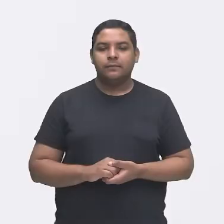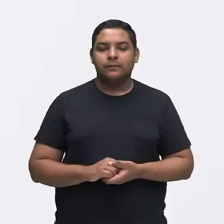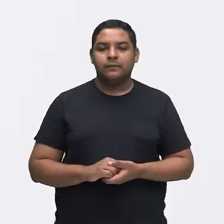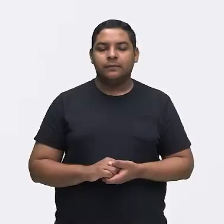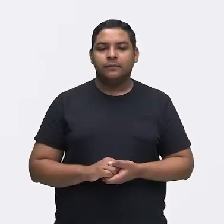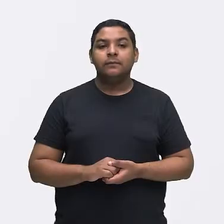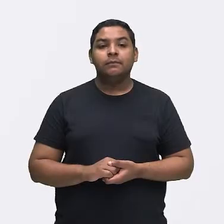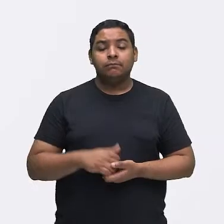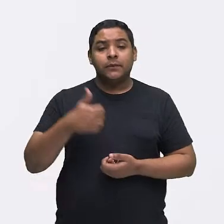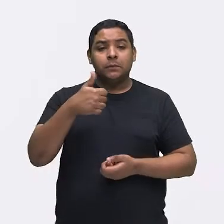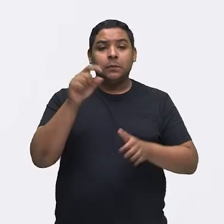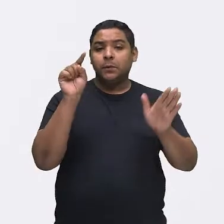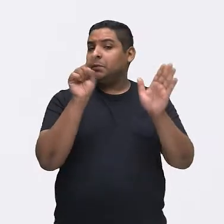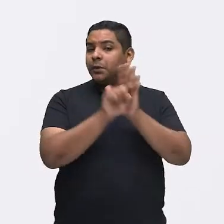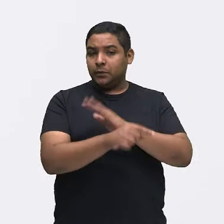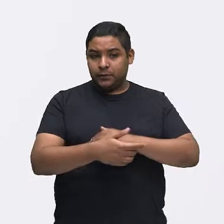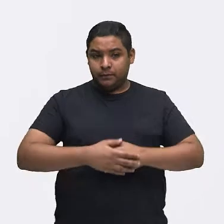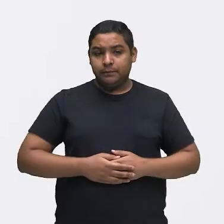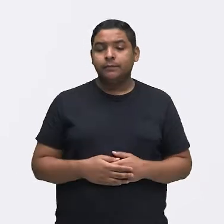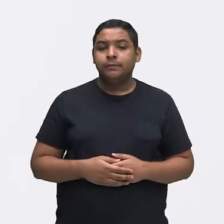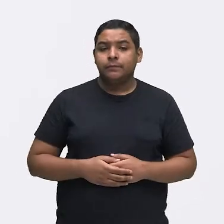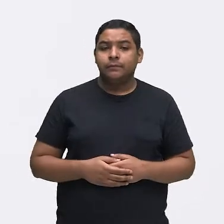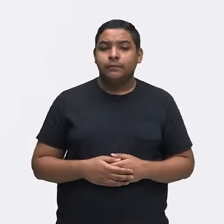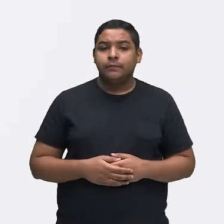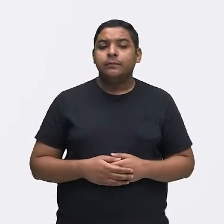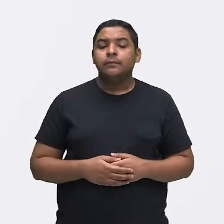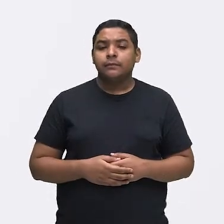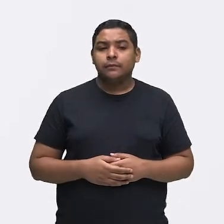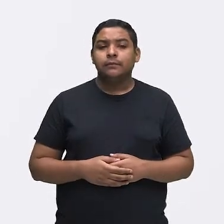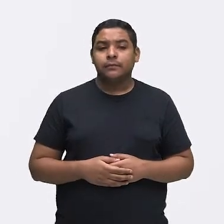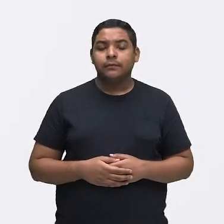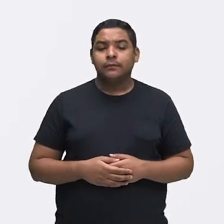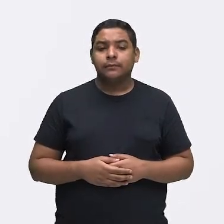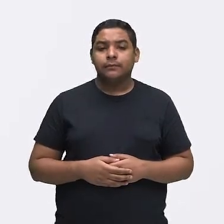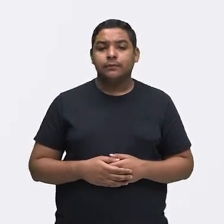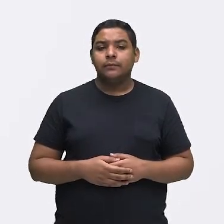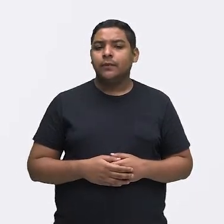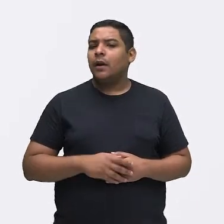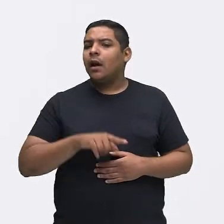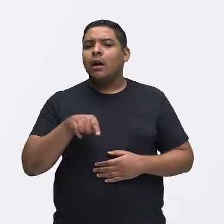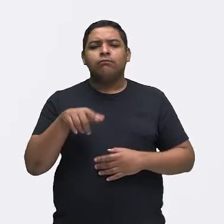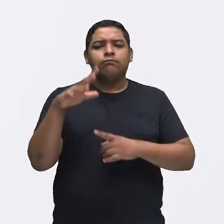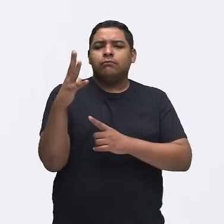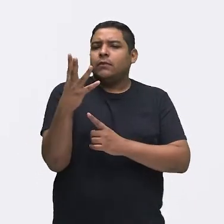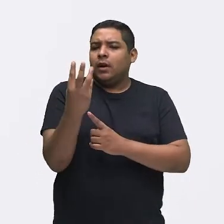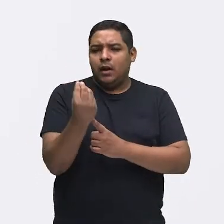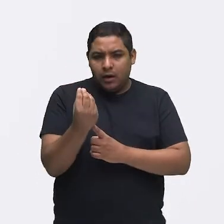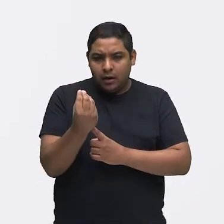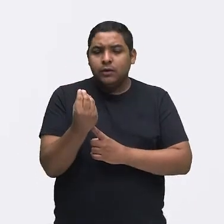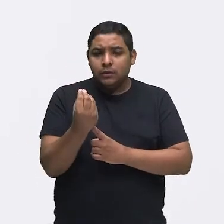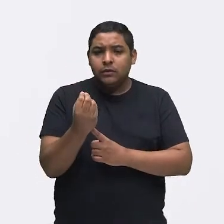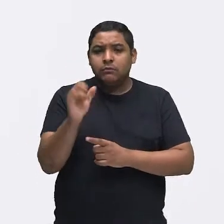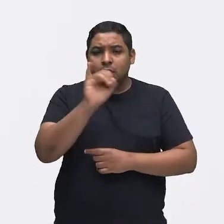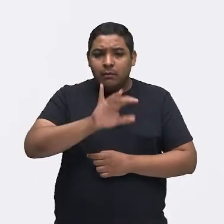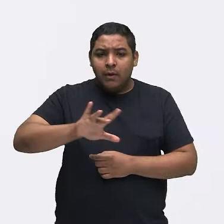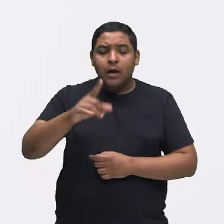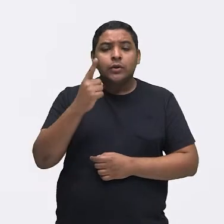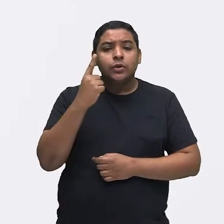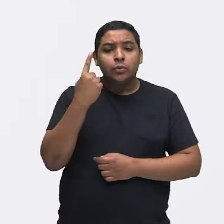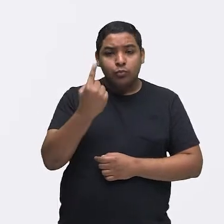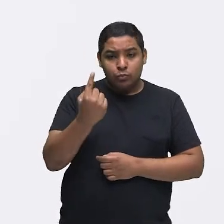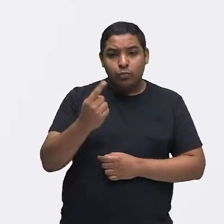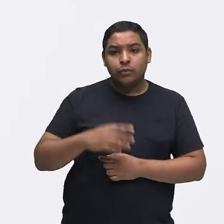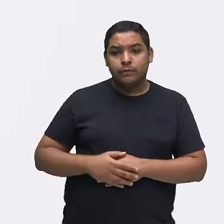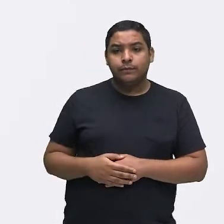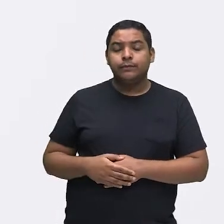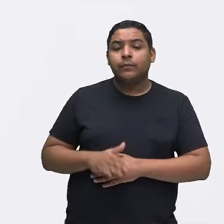Bem, a primeira questão. A obra de arte da imagem 1, Tarde de Domingo na